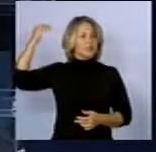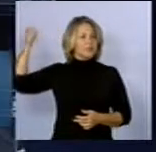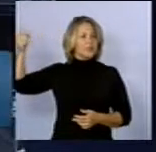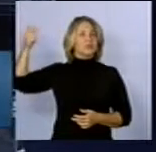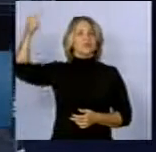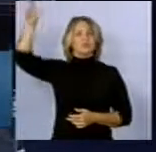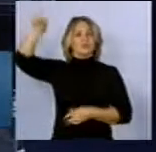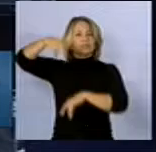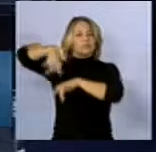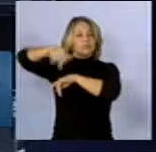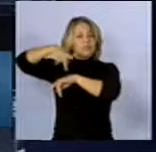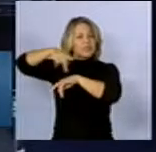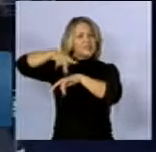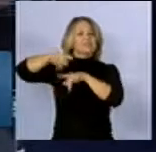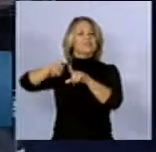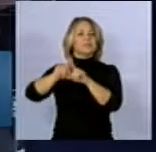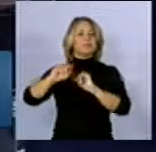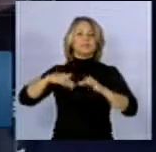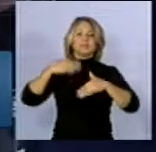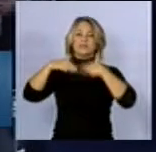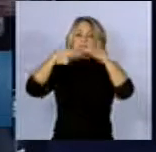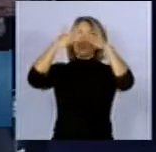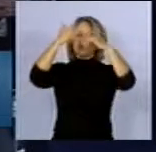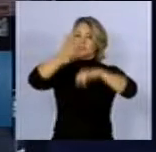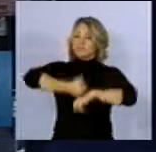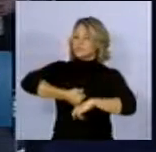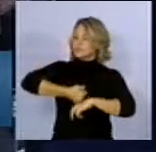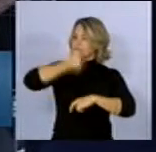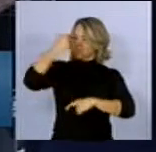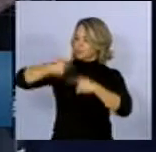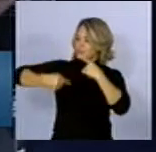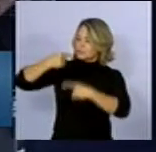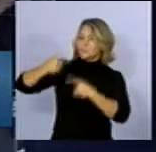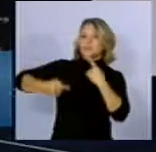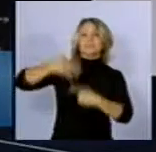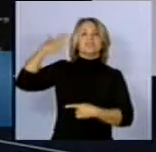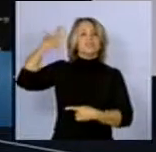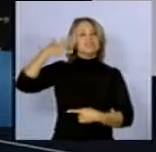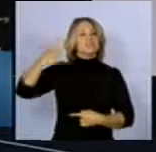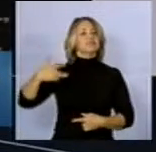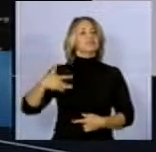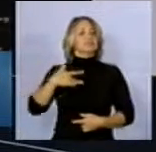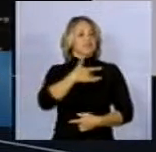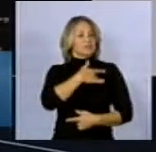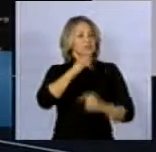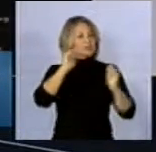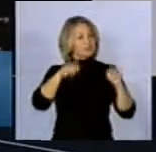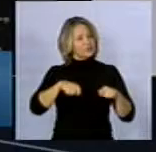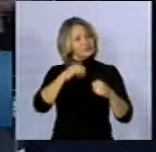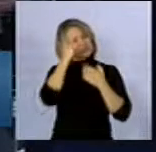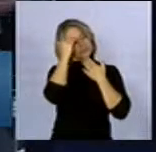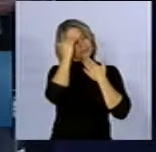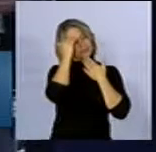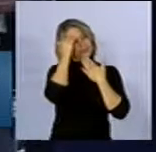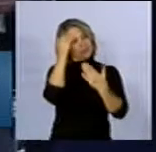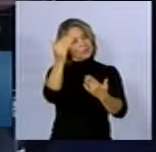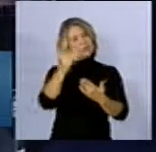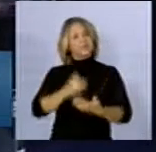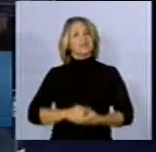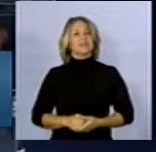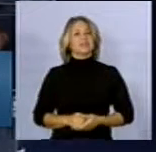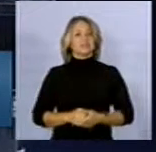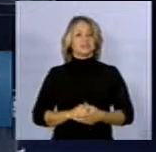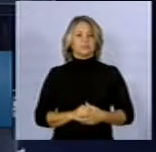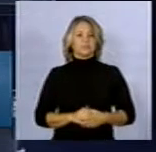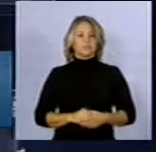internacional para desenvolver as melhores políticas de saúde que forem possíveis. Muito obrigado. Any question?